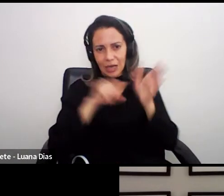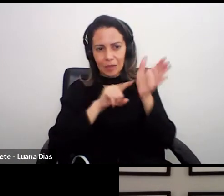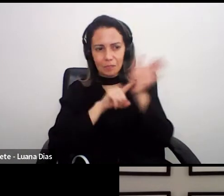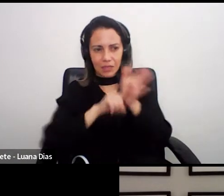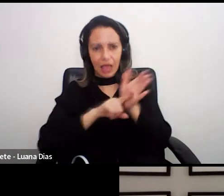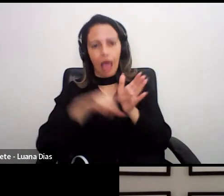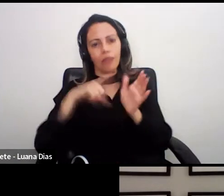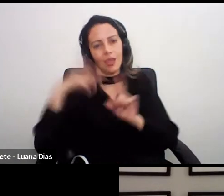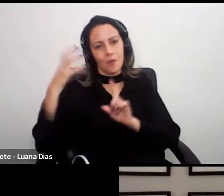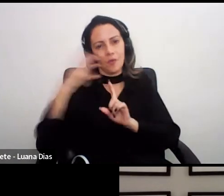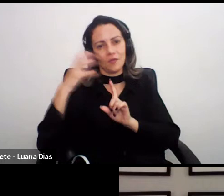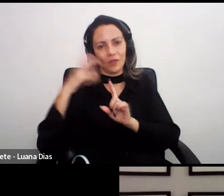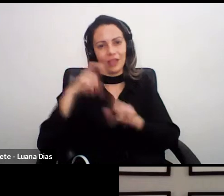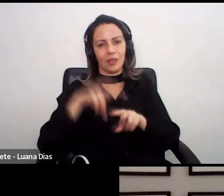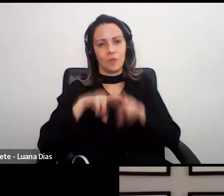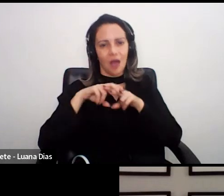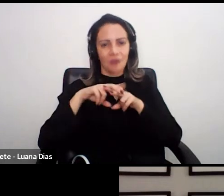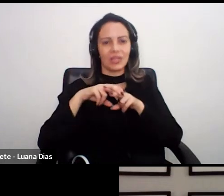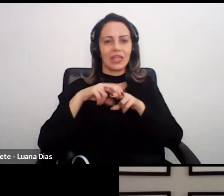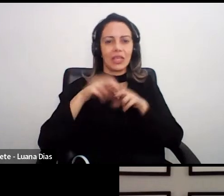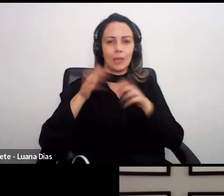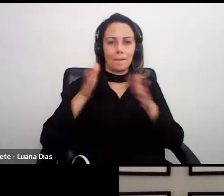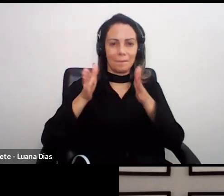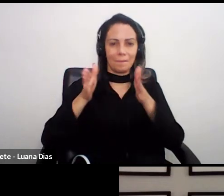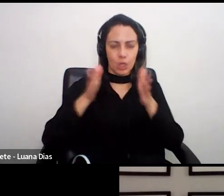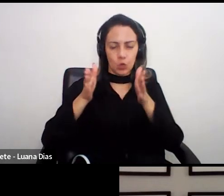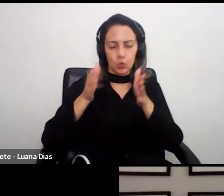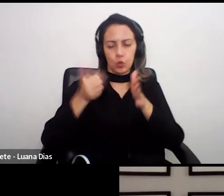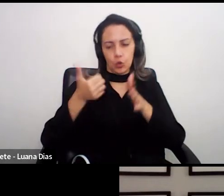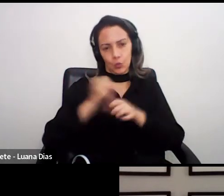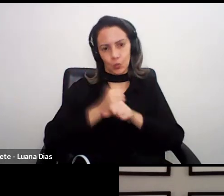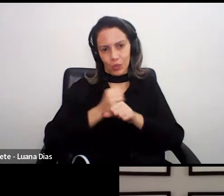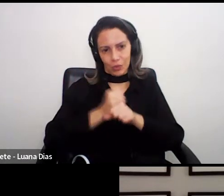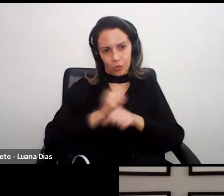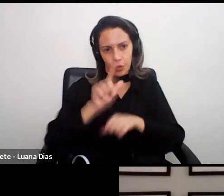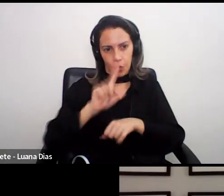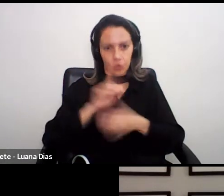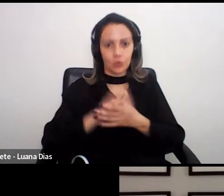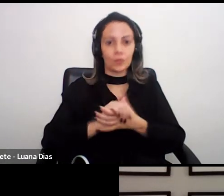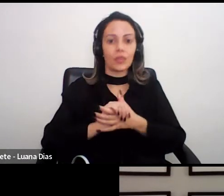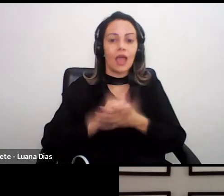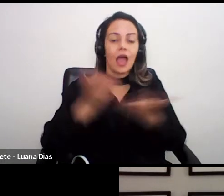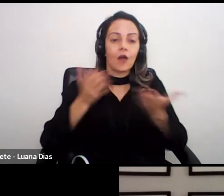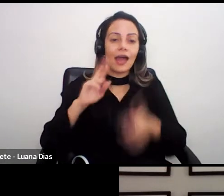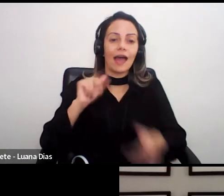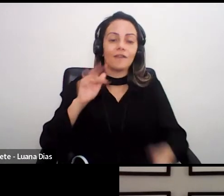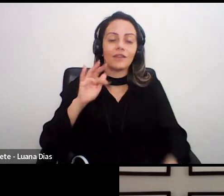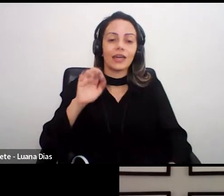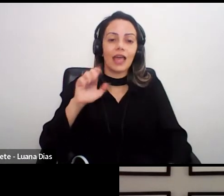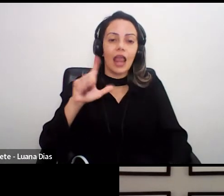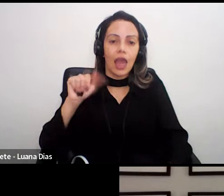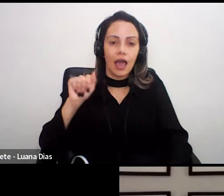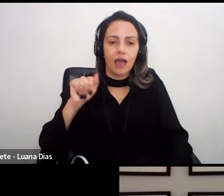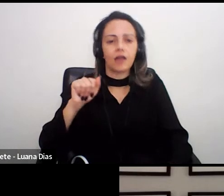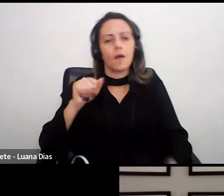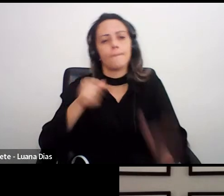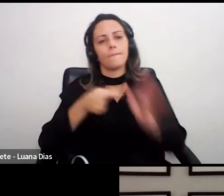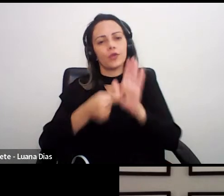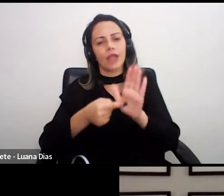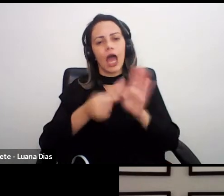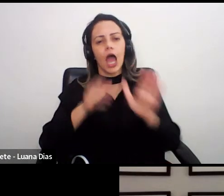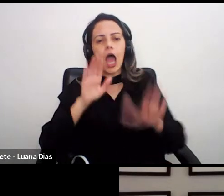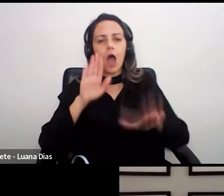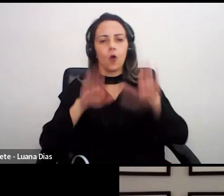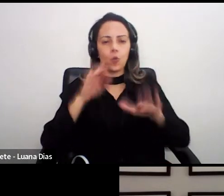essa introdução, eu passo agora a palavra à minha querida professora Rafaela Sellen para ela apresentar alguns dados da nossa